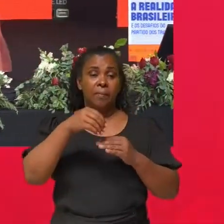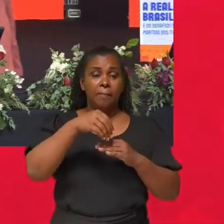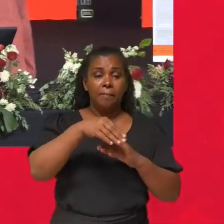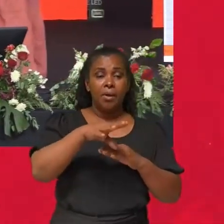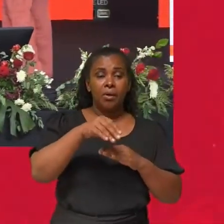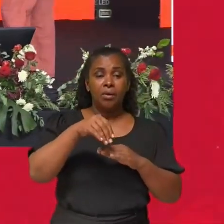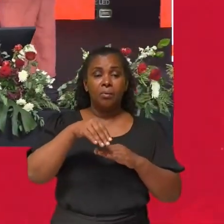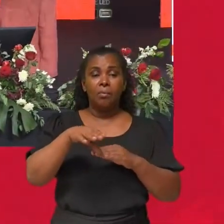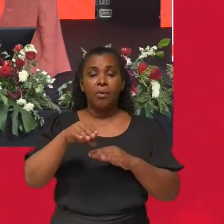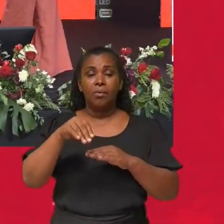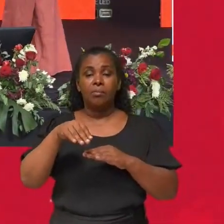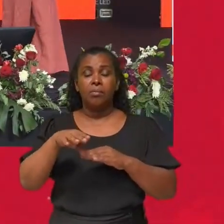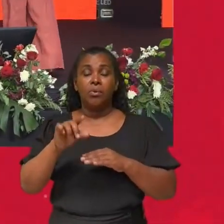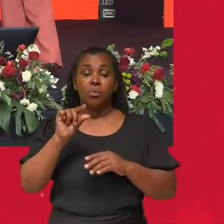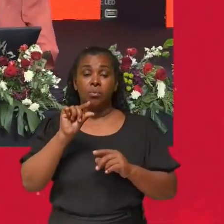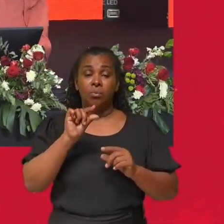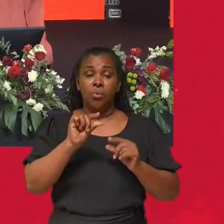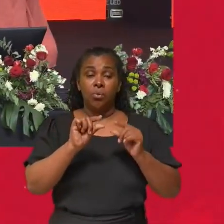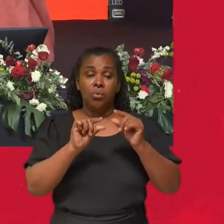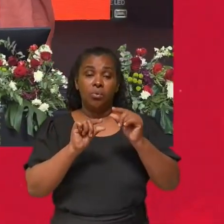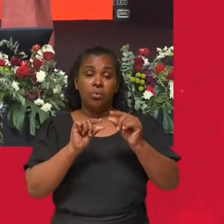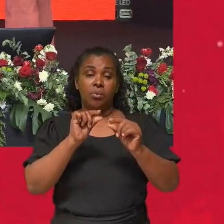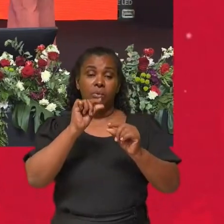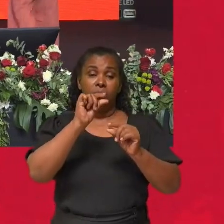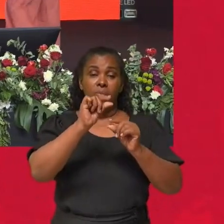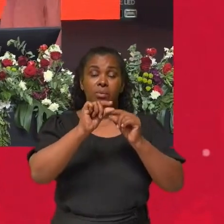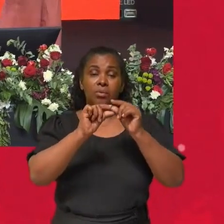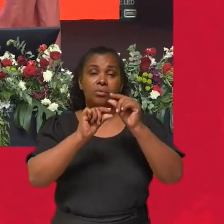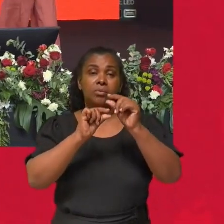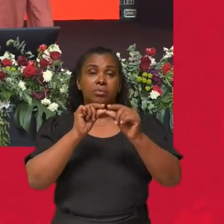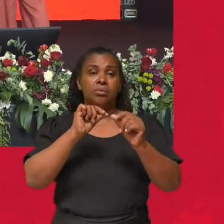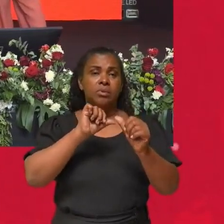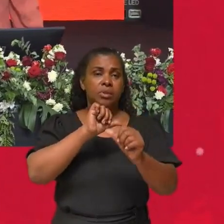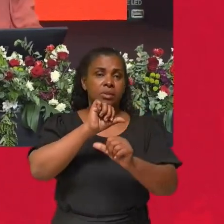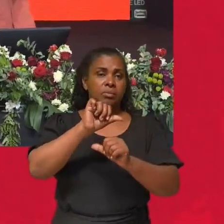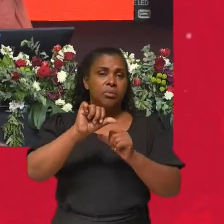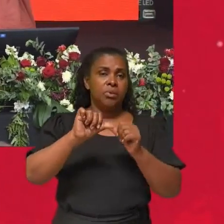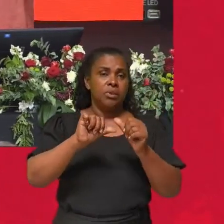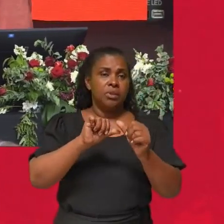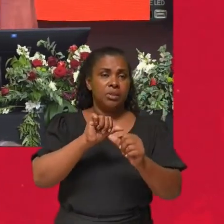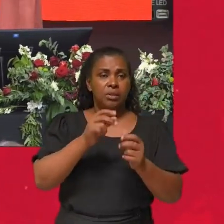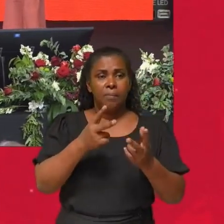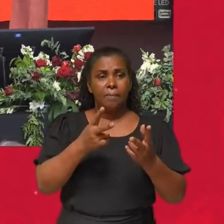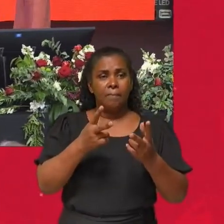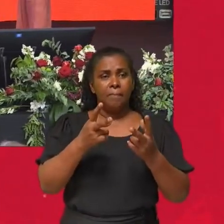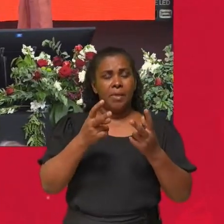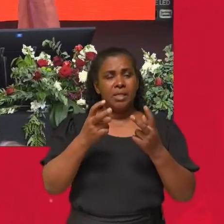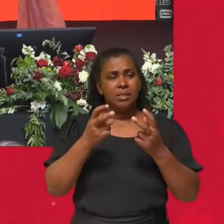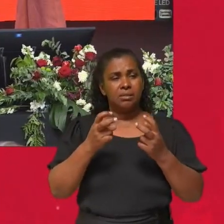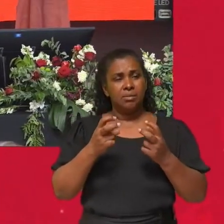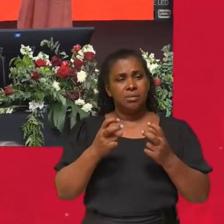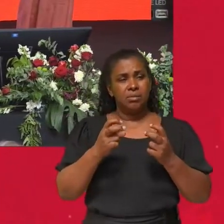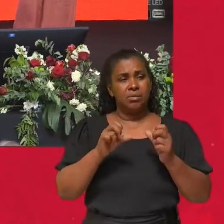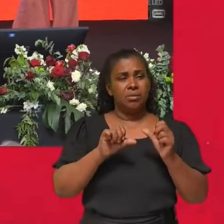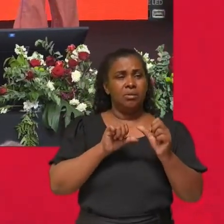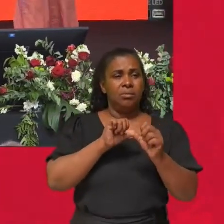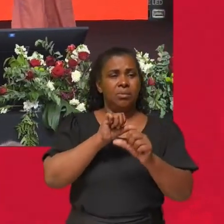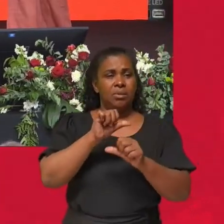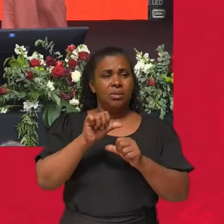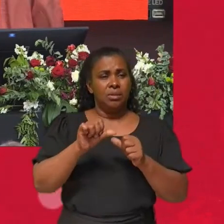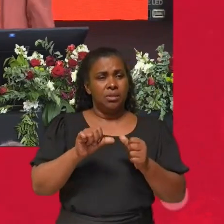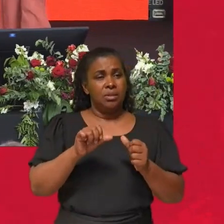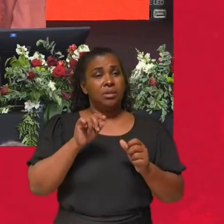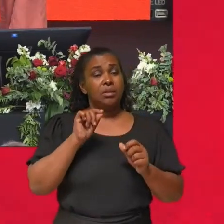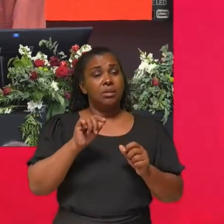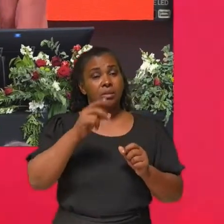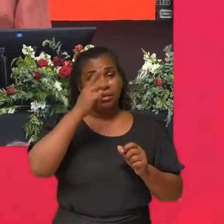aos poucos, você vai mudando a percepção e vai mudando aquilo que a pessoa